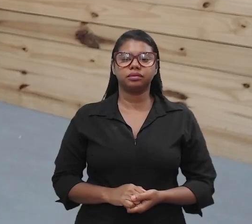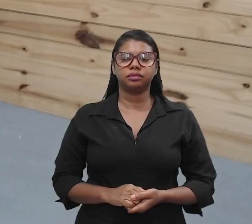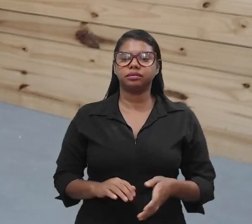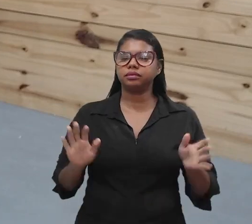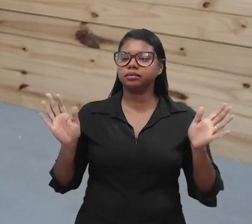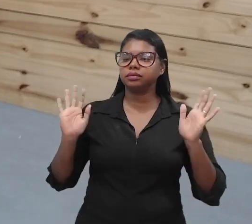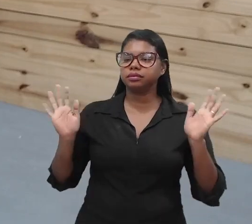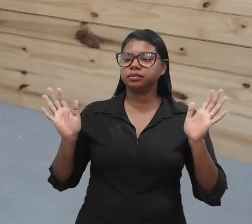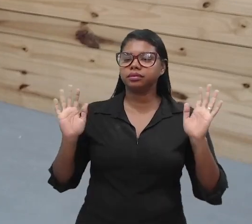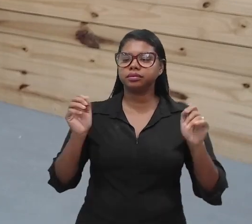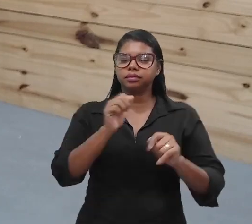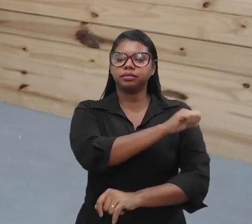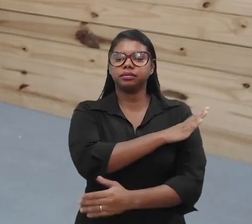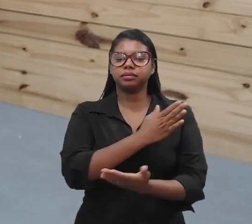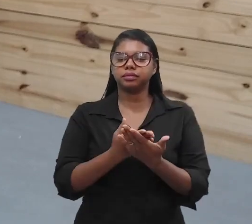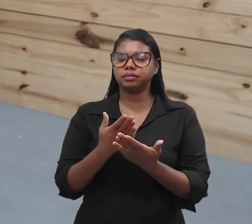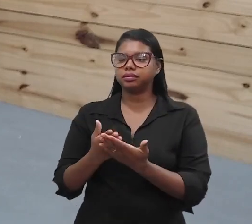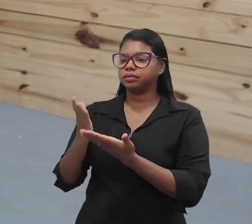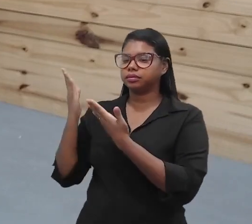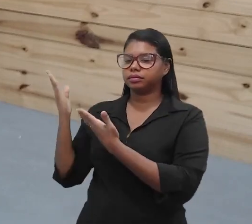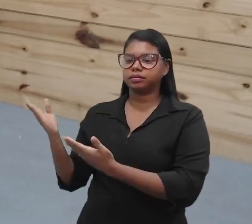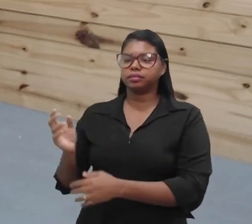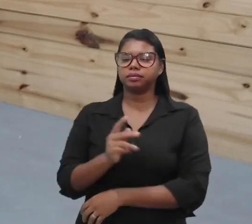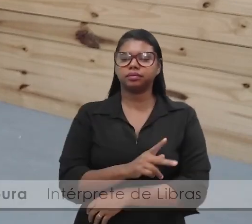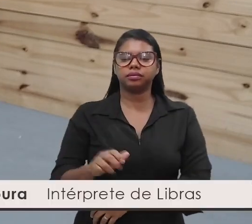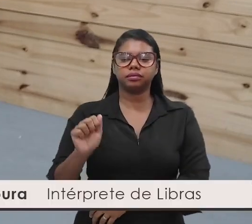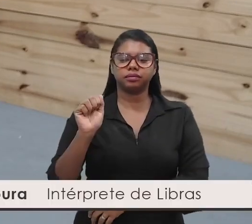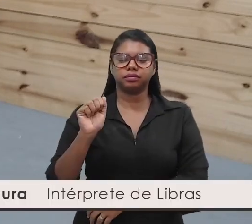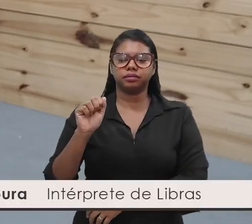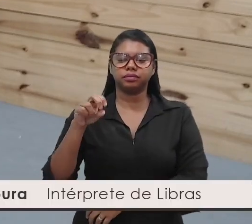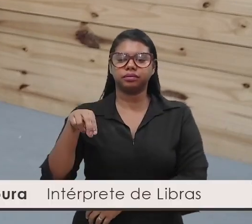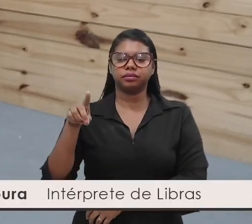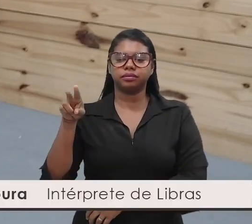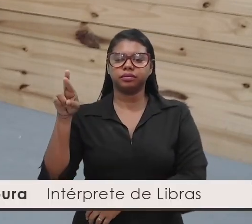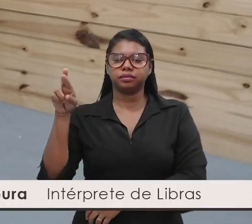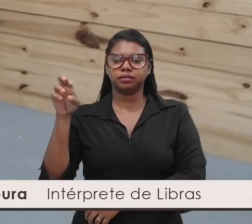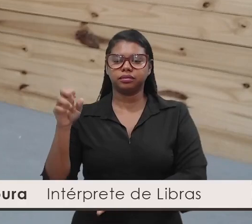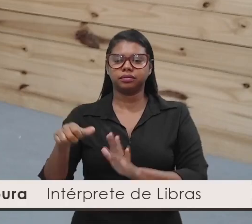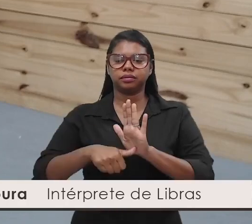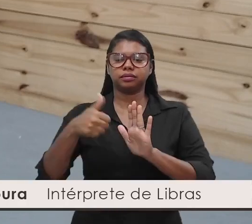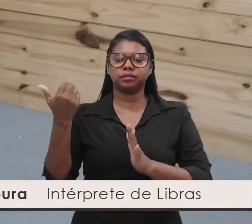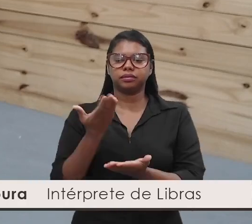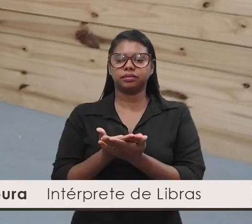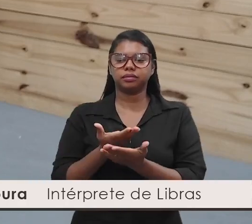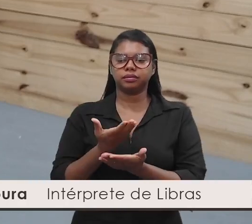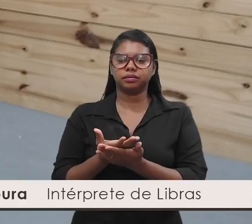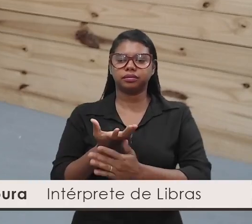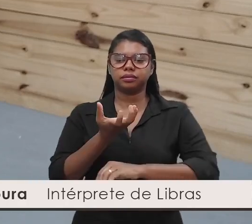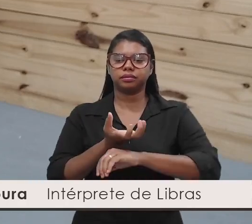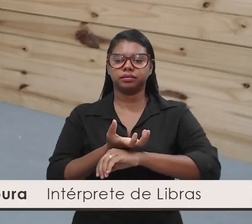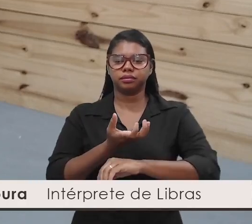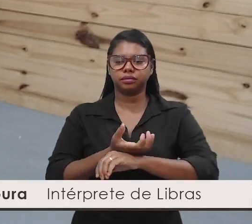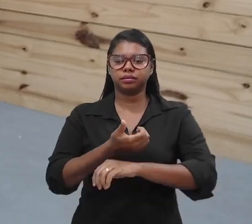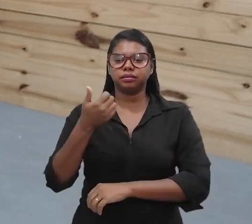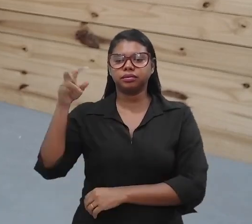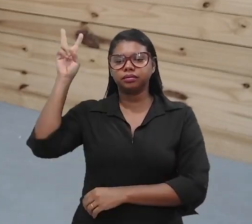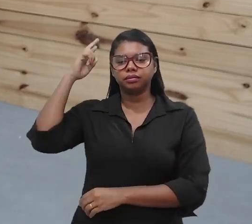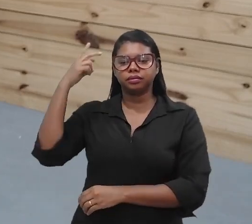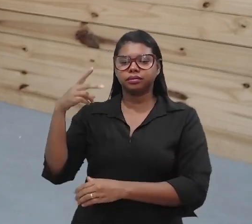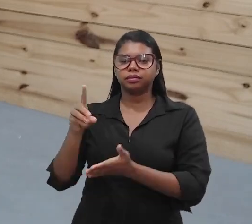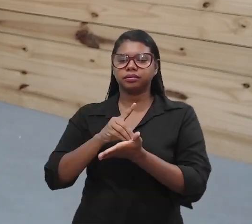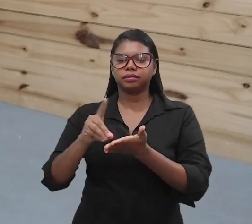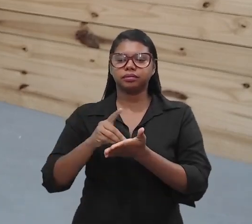Olá, estudantes. Sou o professor André Lemoine e estamos aqui para a nossa primeira aula da unidade 1 da disciplina de História do